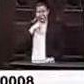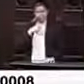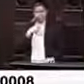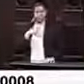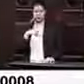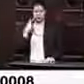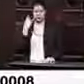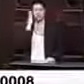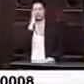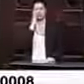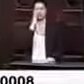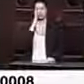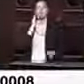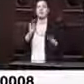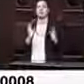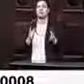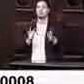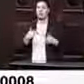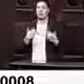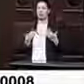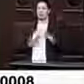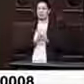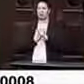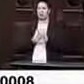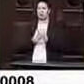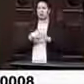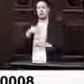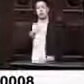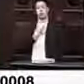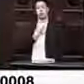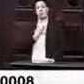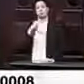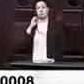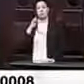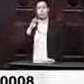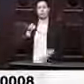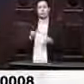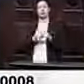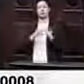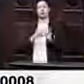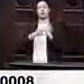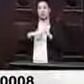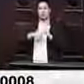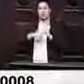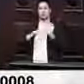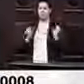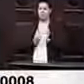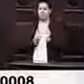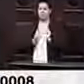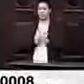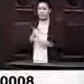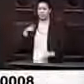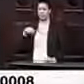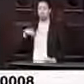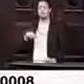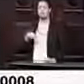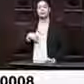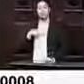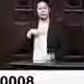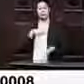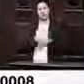e quero com isso saudar os companheiros da SEDAI, principalmente o sindicato que teve com a bancada e entregou um documento importante para a